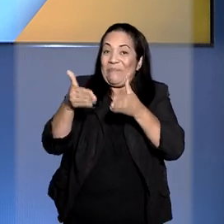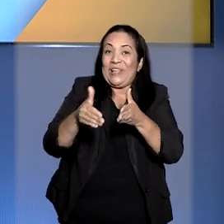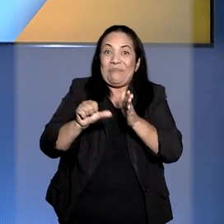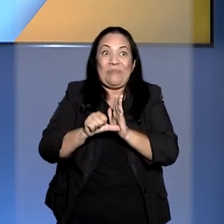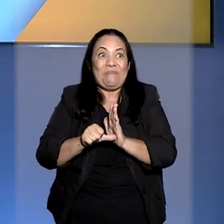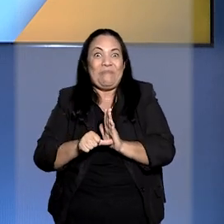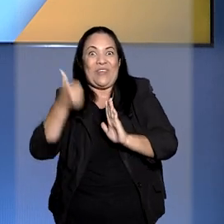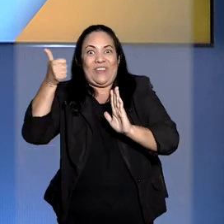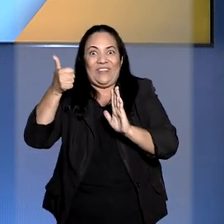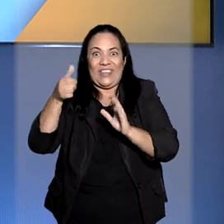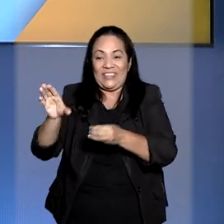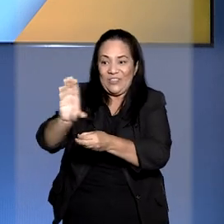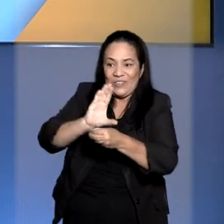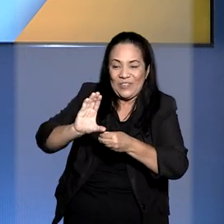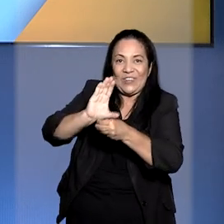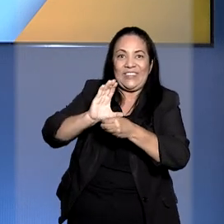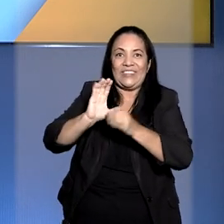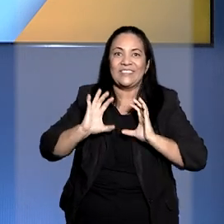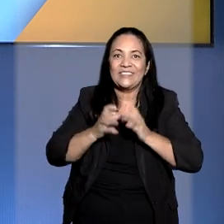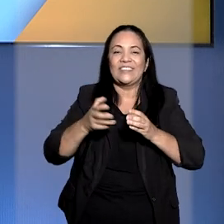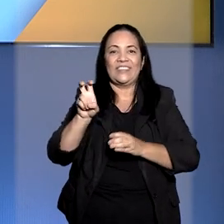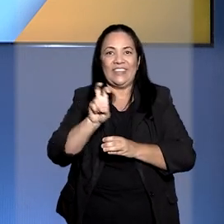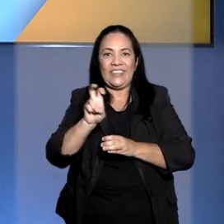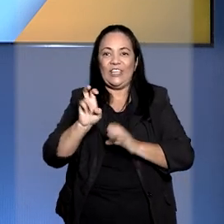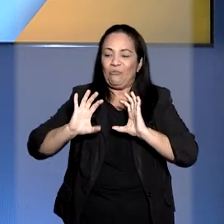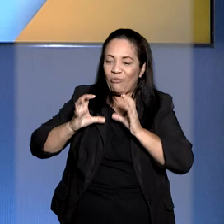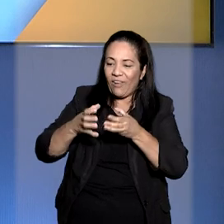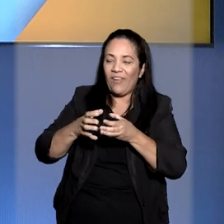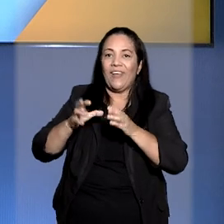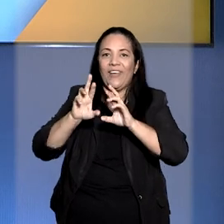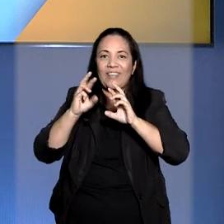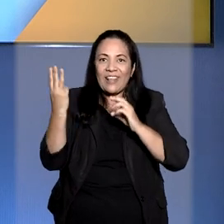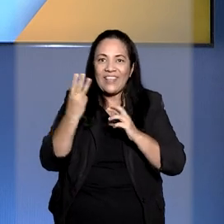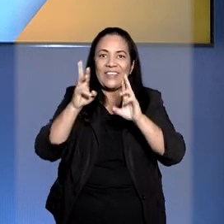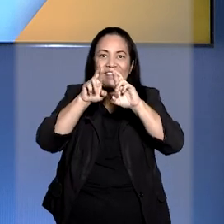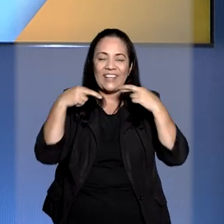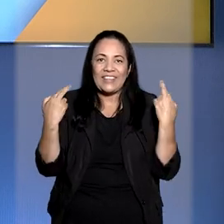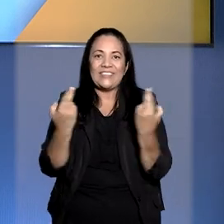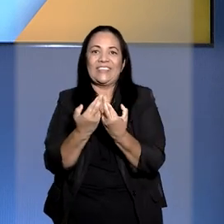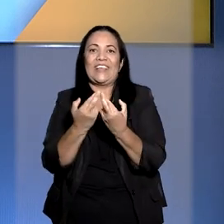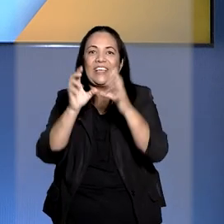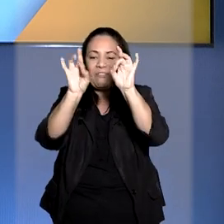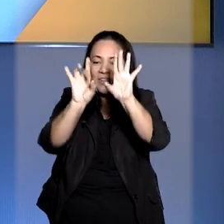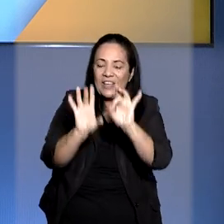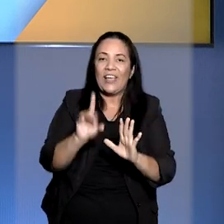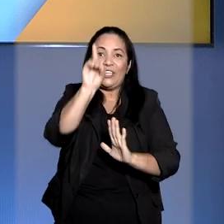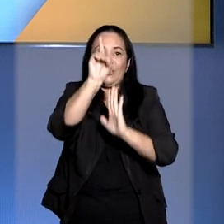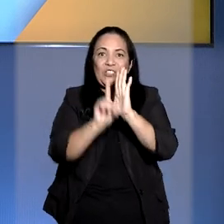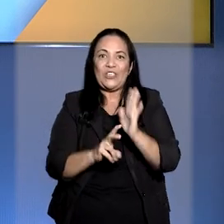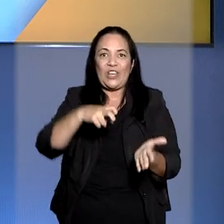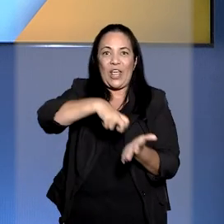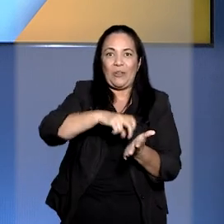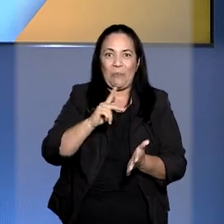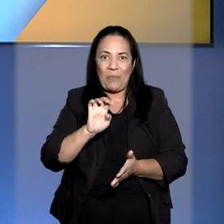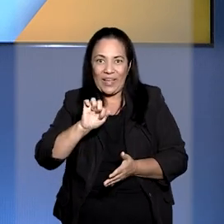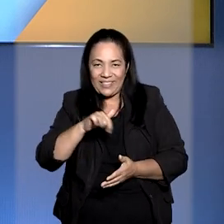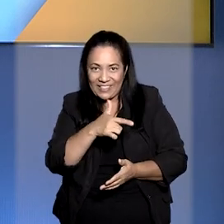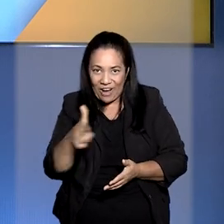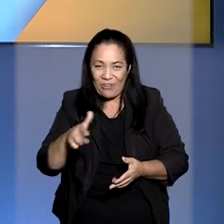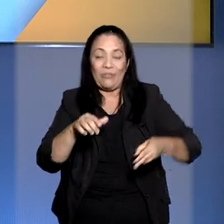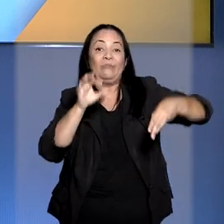suas primeiras participações nos colegiados da quinta turma e da terceira sessão especializados em Direito Penal